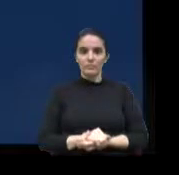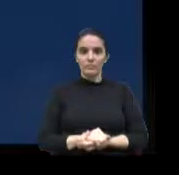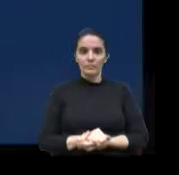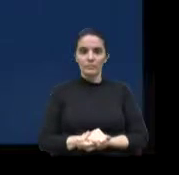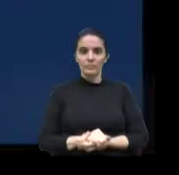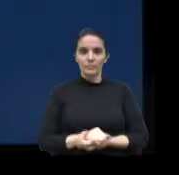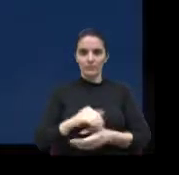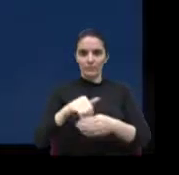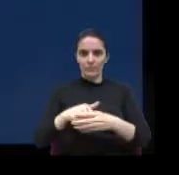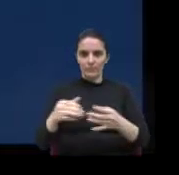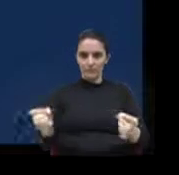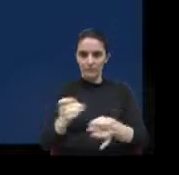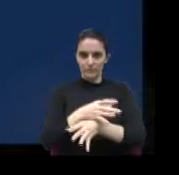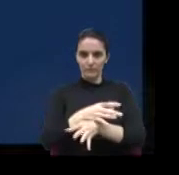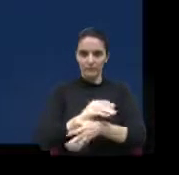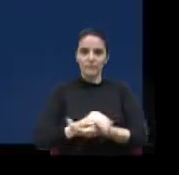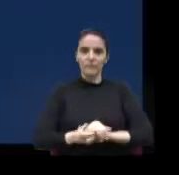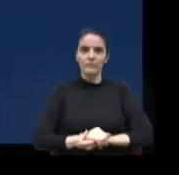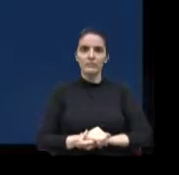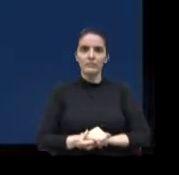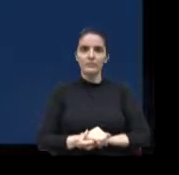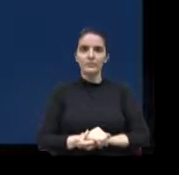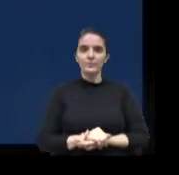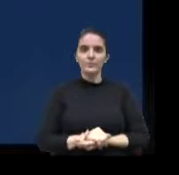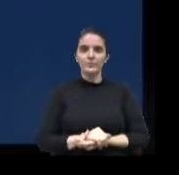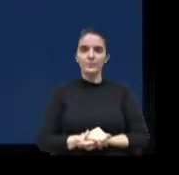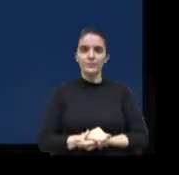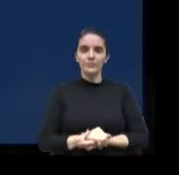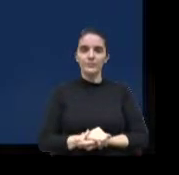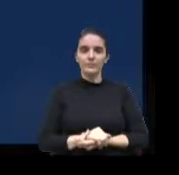Está encerrada a votação.